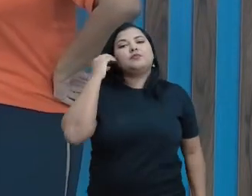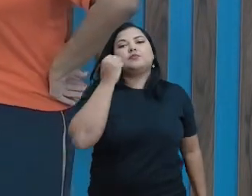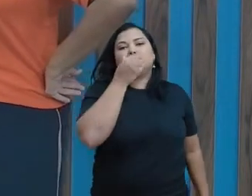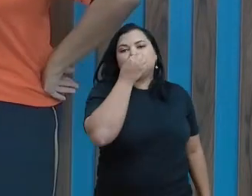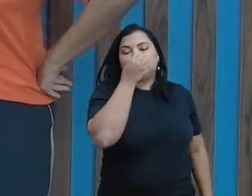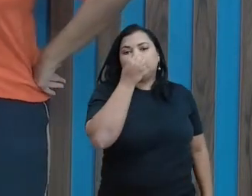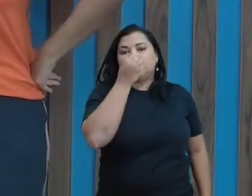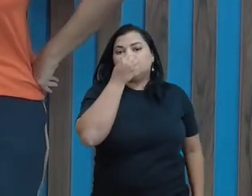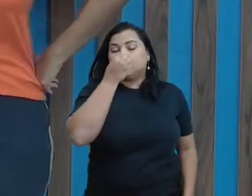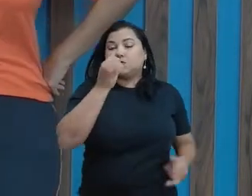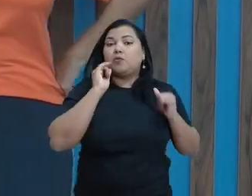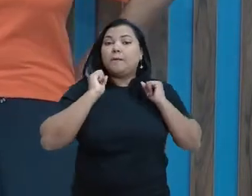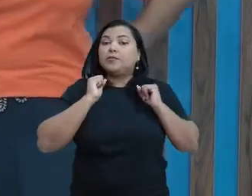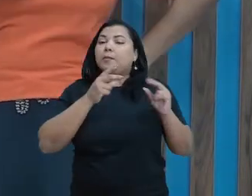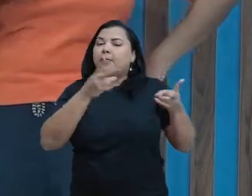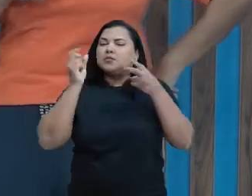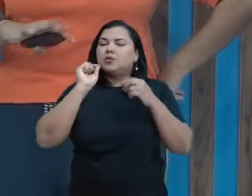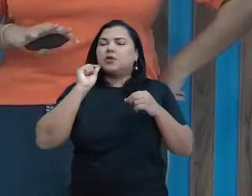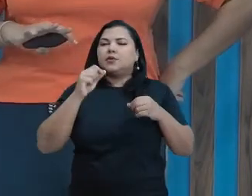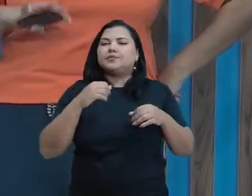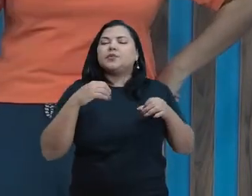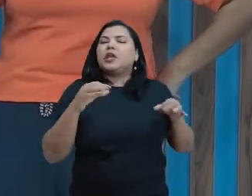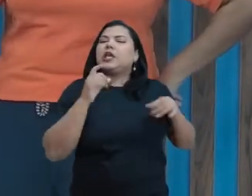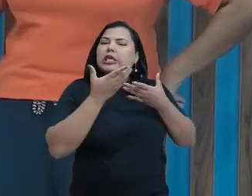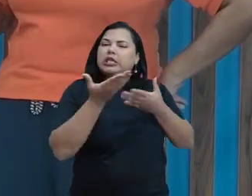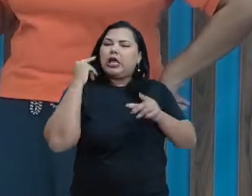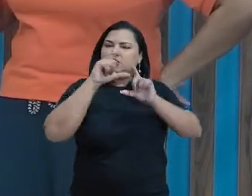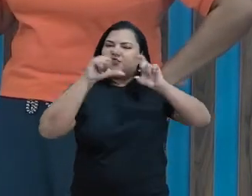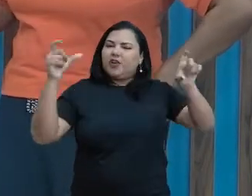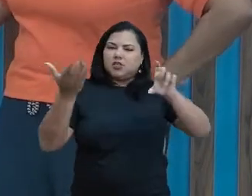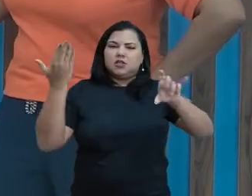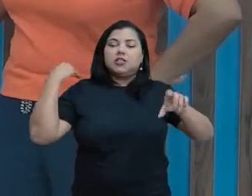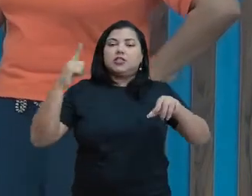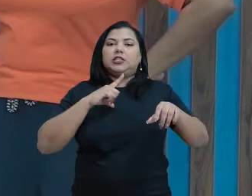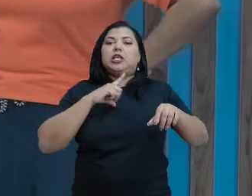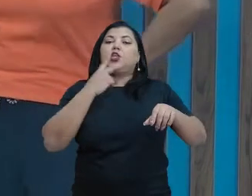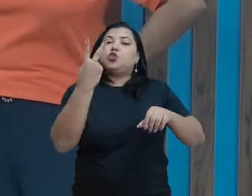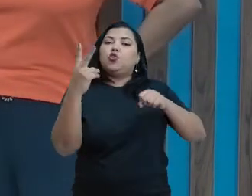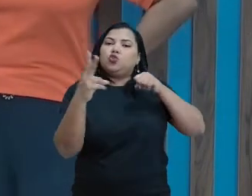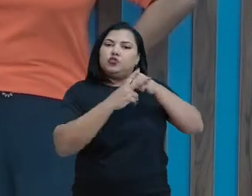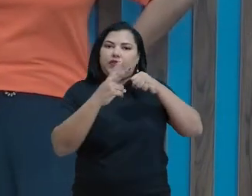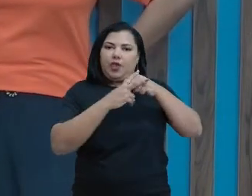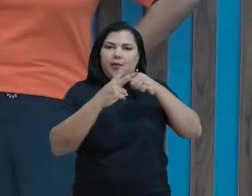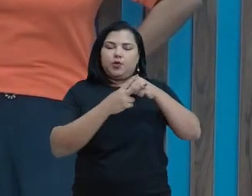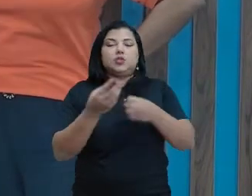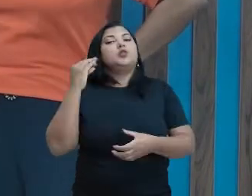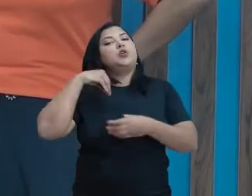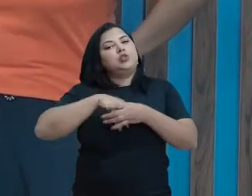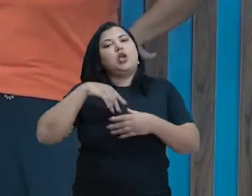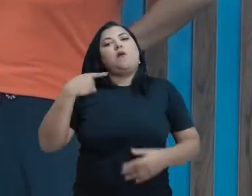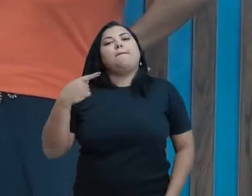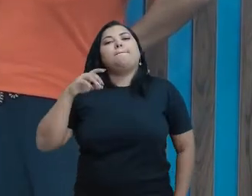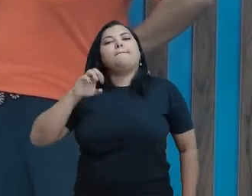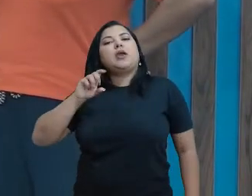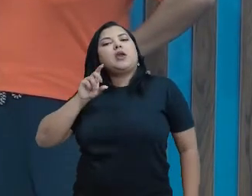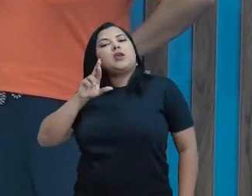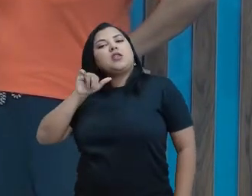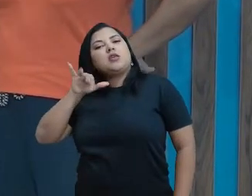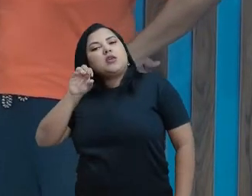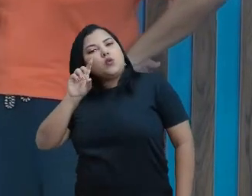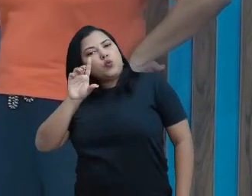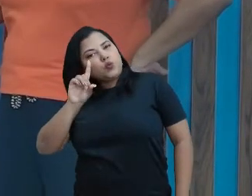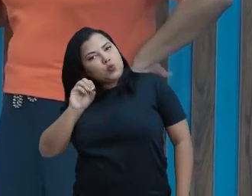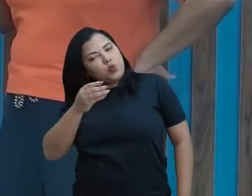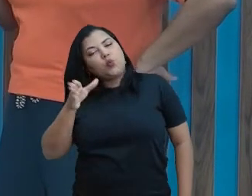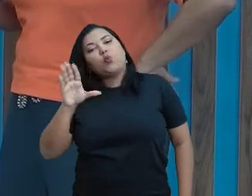pode observar o quê? Que nas construções anteriores, a gente tem 2 verbos e, portanto, um período composto. Visto que